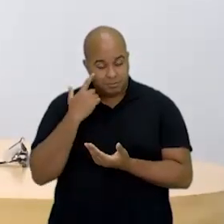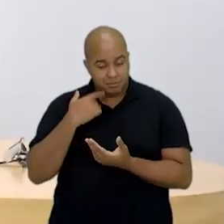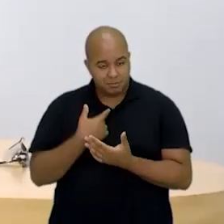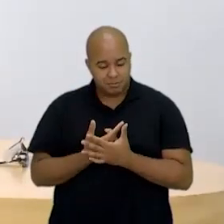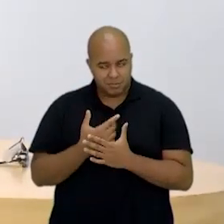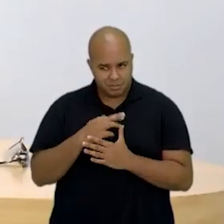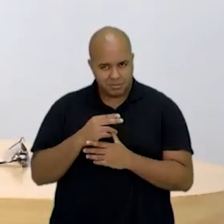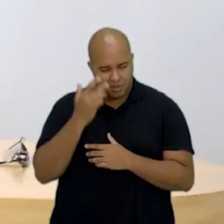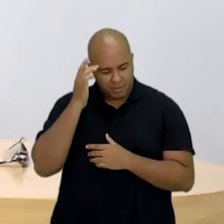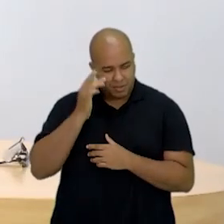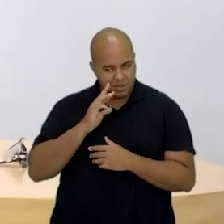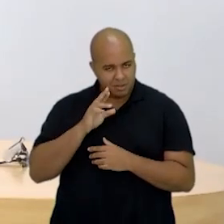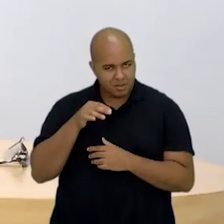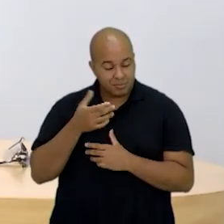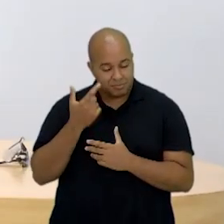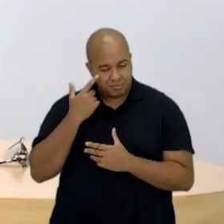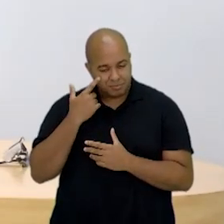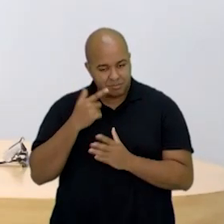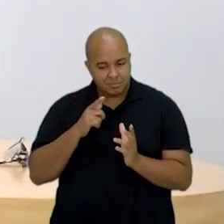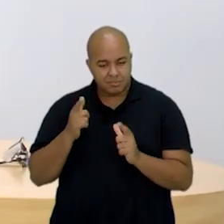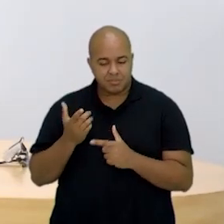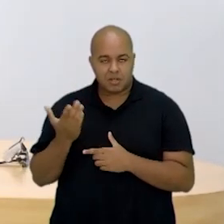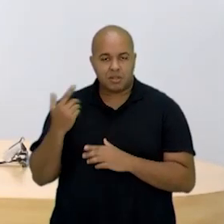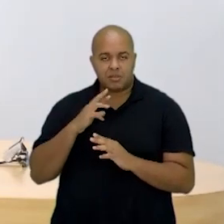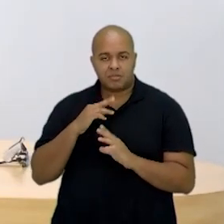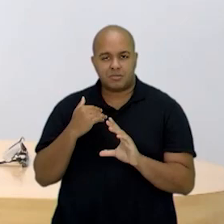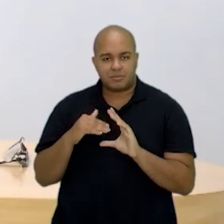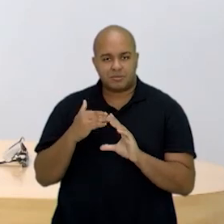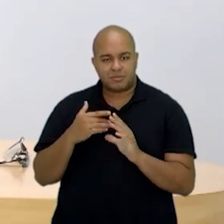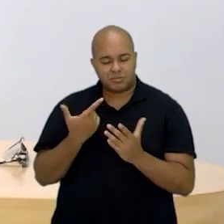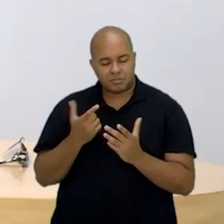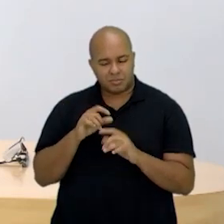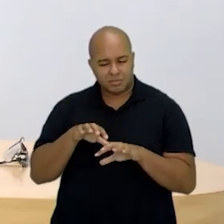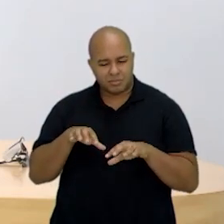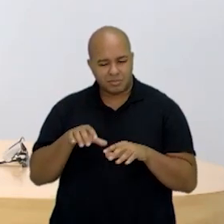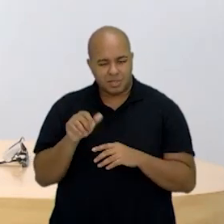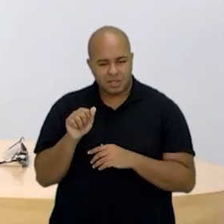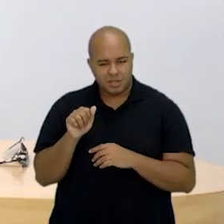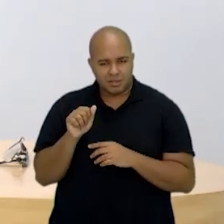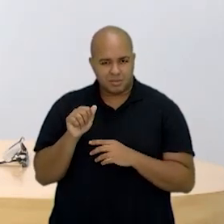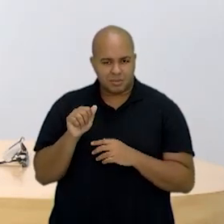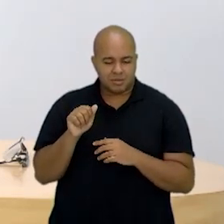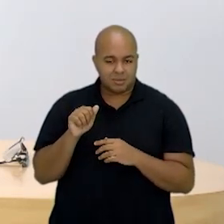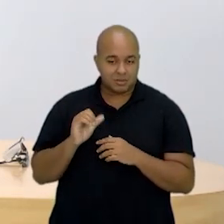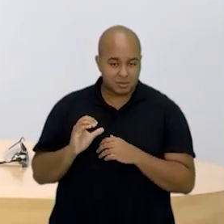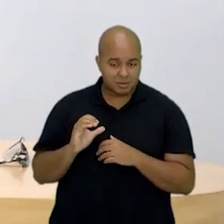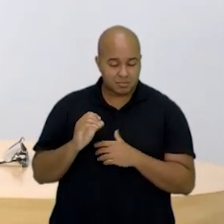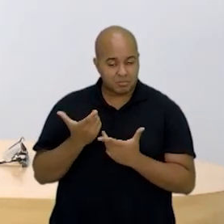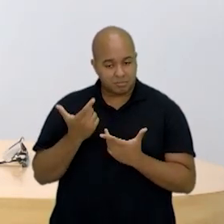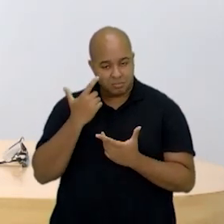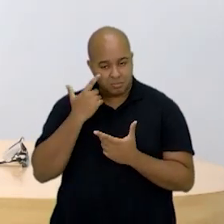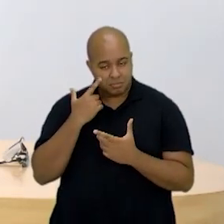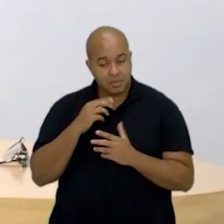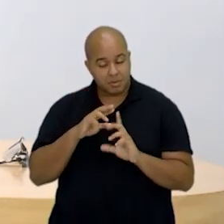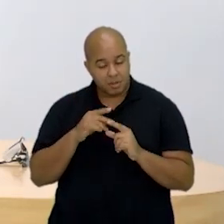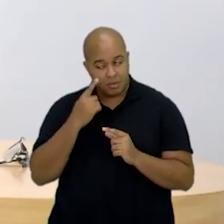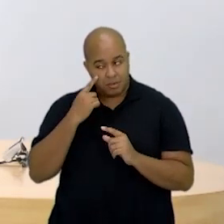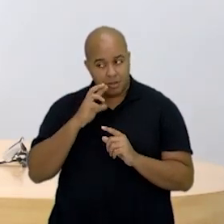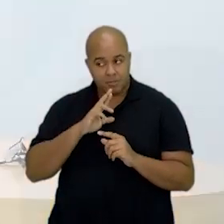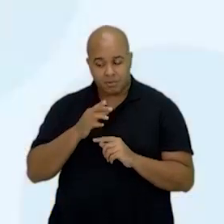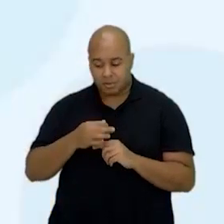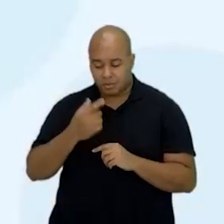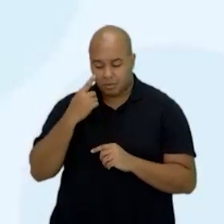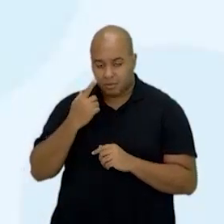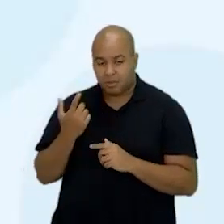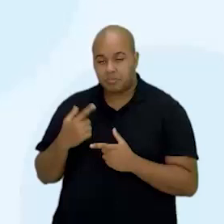foi fácil Essa daí vamos dar uma olhada aqui nas respostas tá meio dividido entre a a e a c mas vamos dar uma olhada na